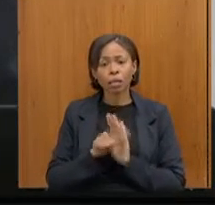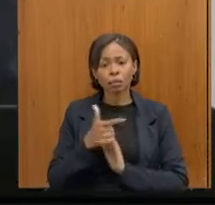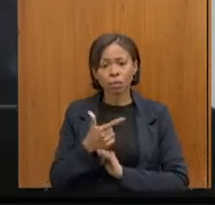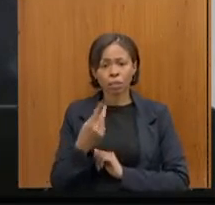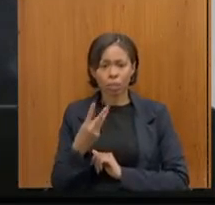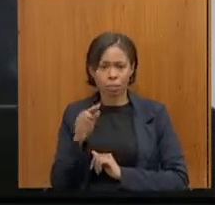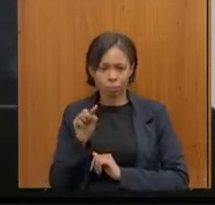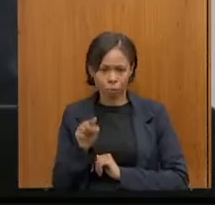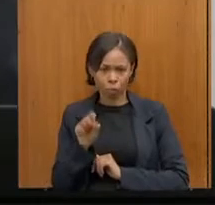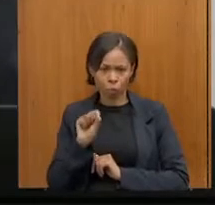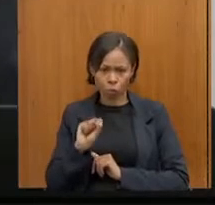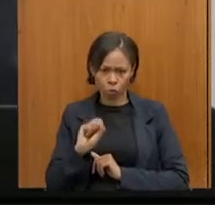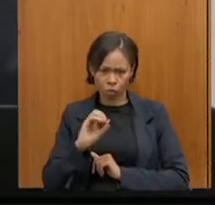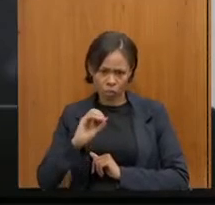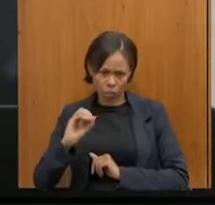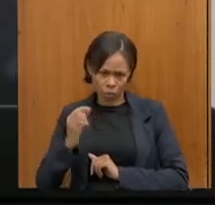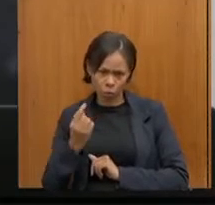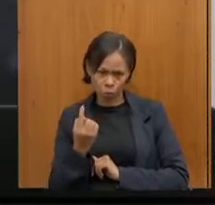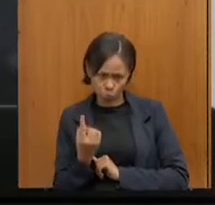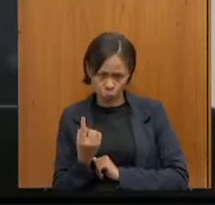número 23801